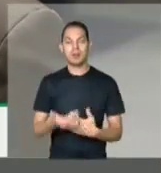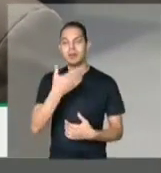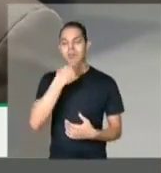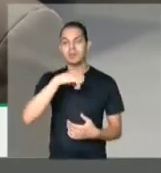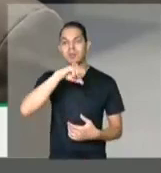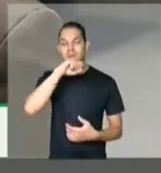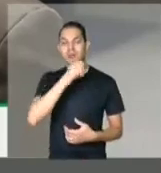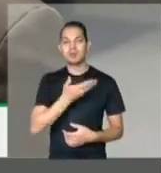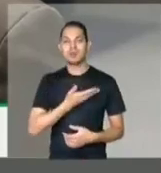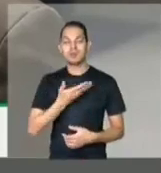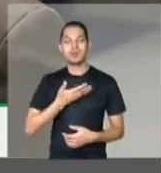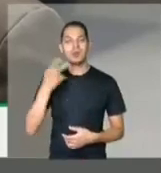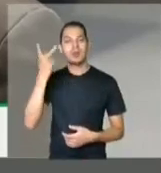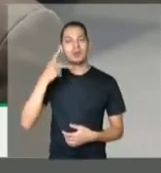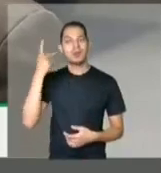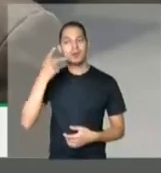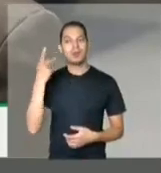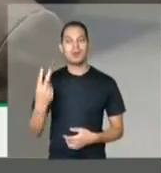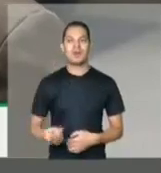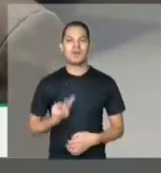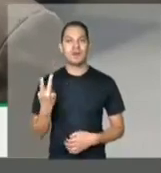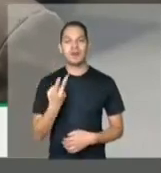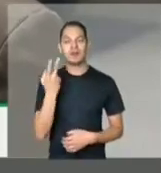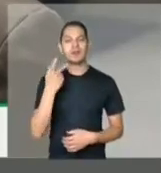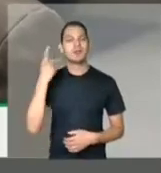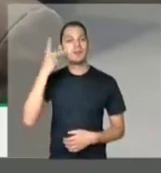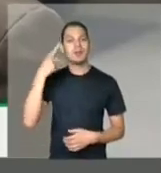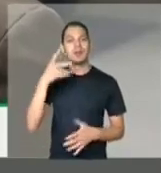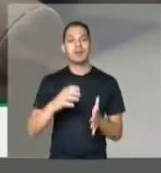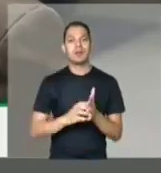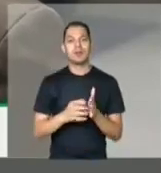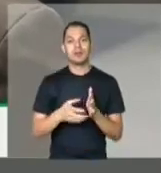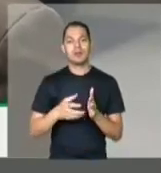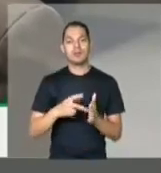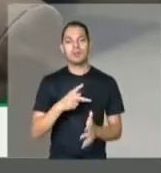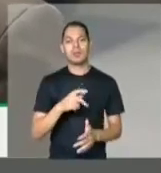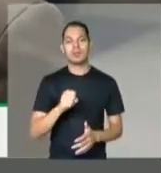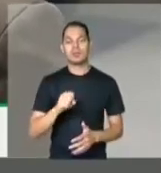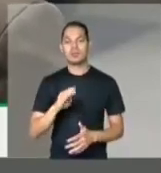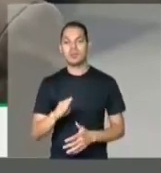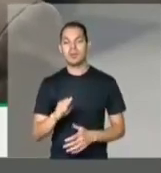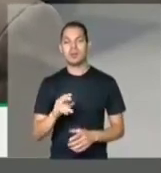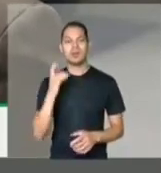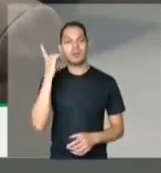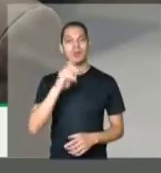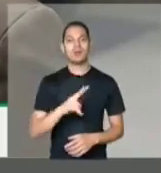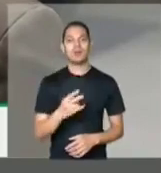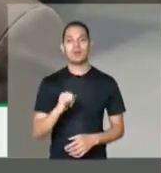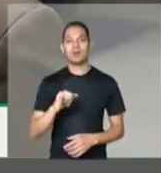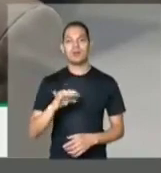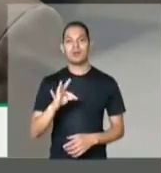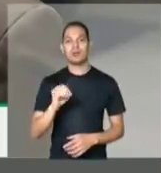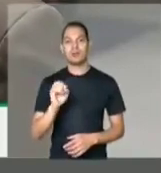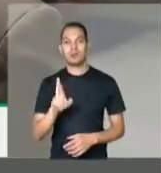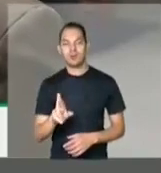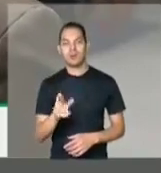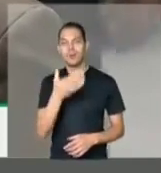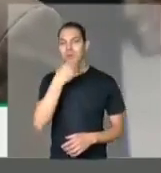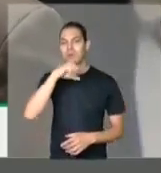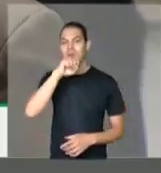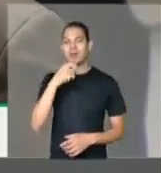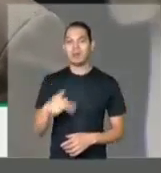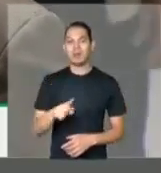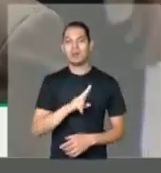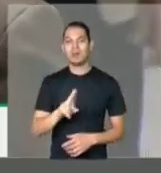de um colega nosso parlamentar, um dos mais valorosos parlamentares da bancada do PSB, o deputado Heitor Xu. Perdeu o seu pai Edgar, e eu queria